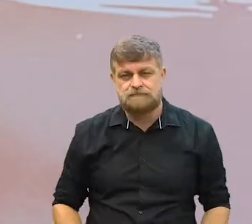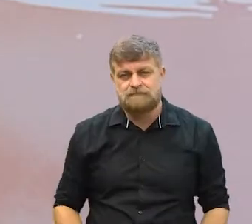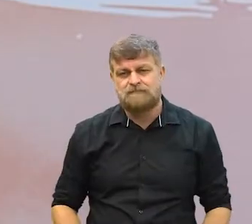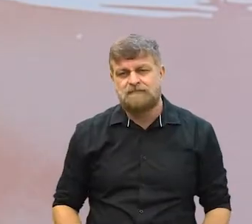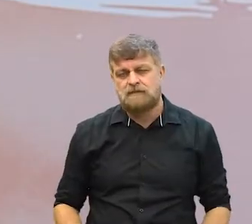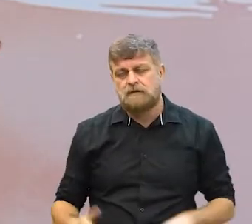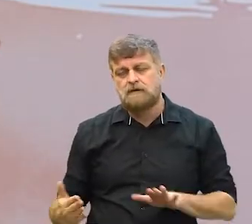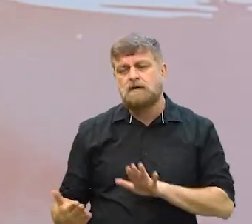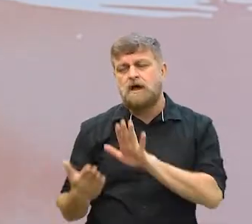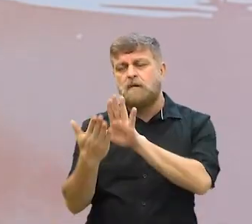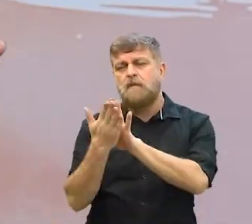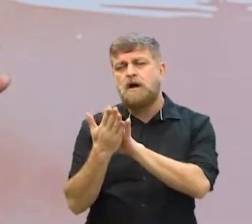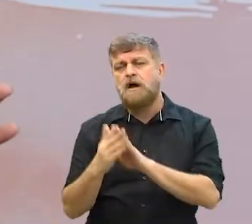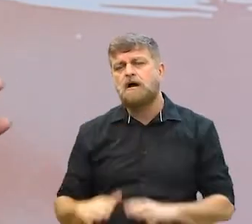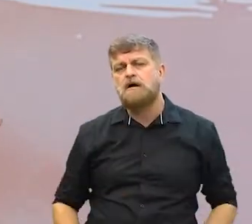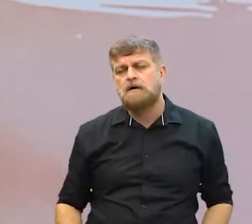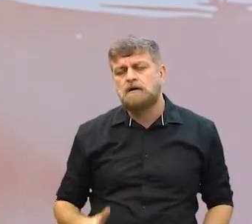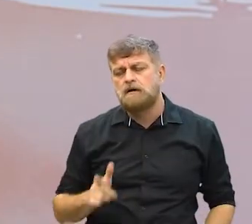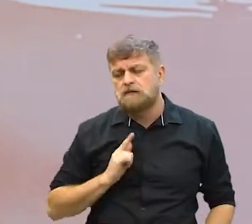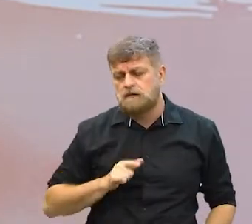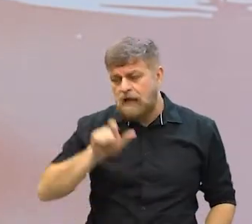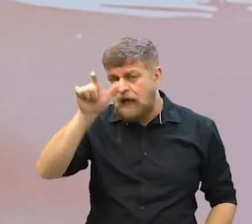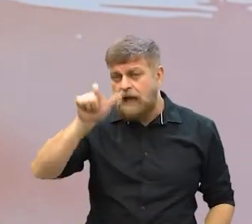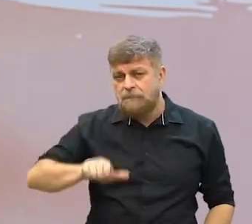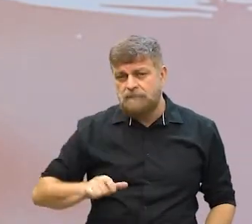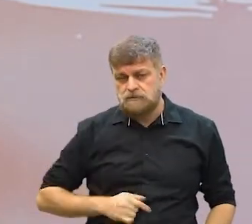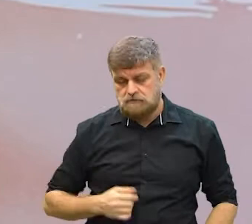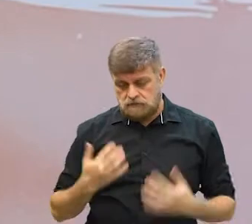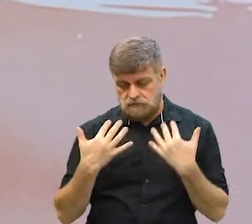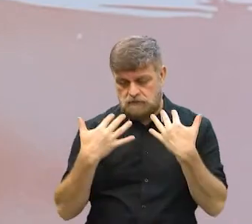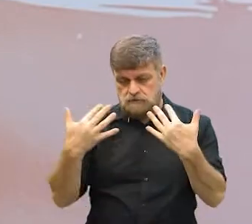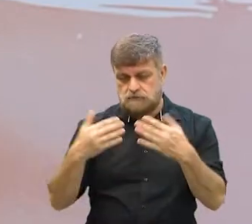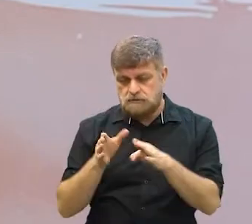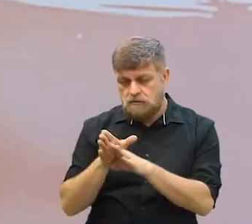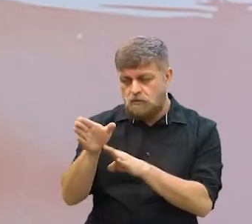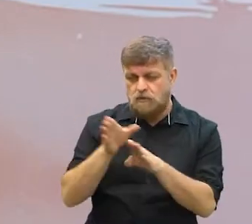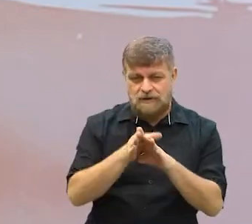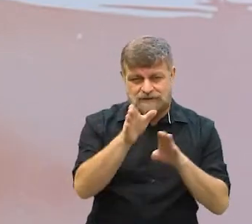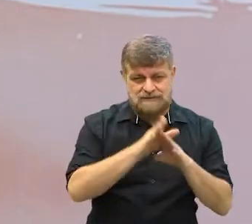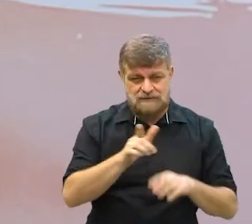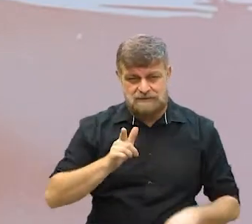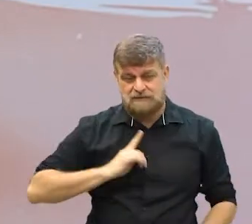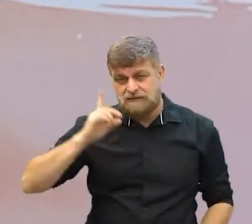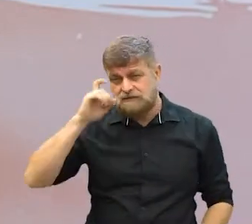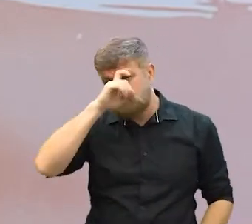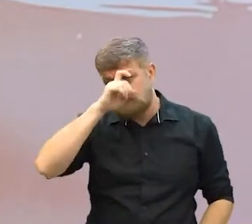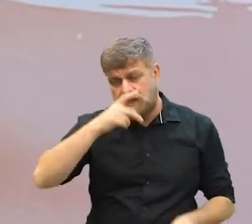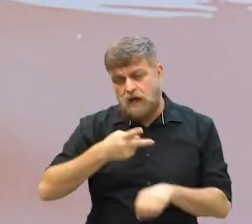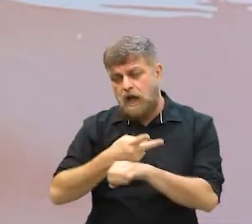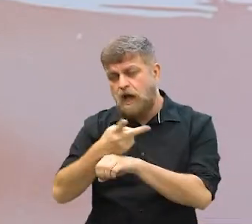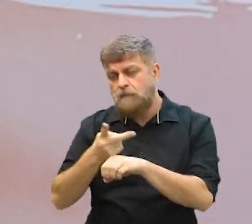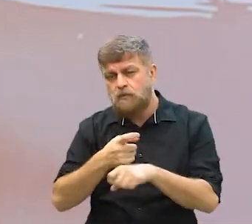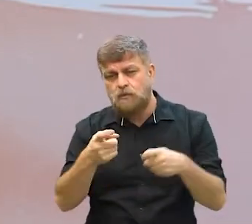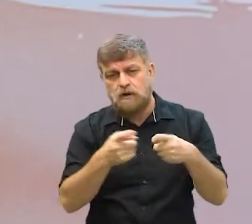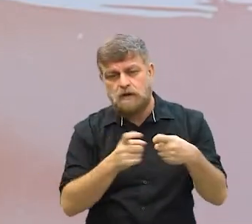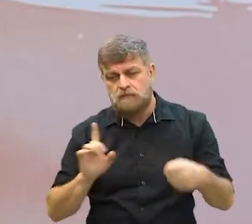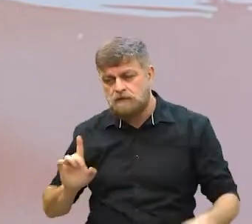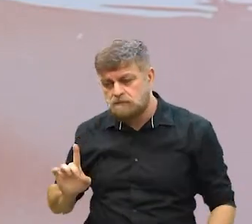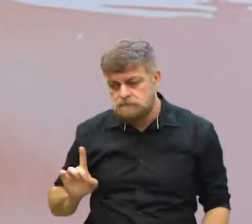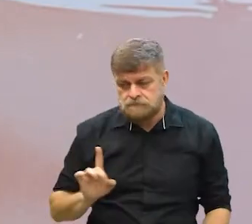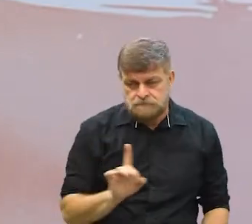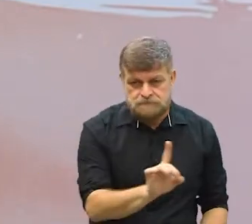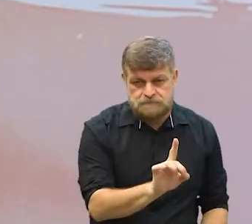e diante disso, qual que é a orientação que o senhor dá para quem está assistindo a gente? Começou a ter dificuldade? Procura